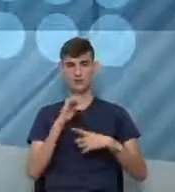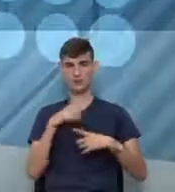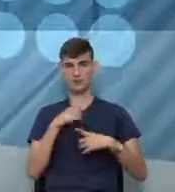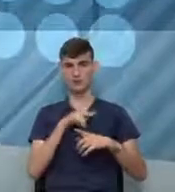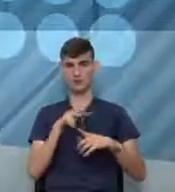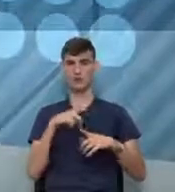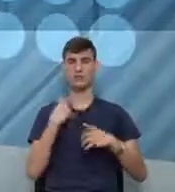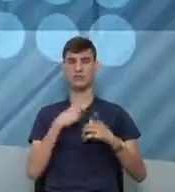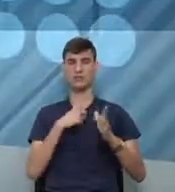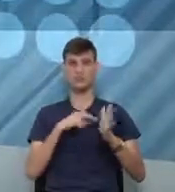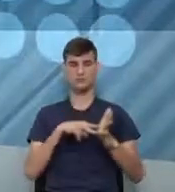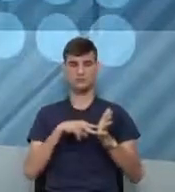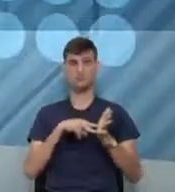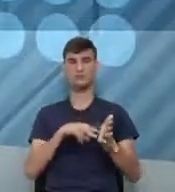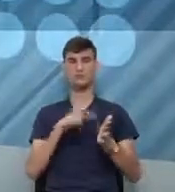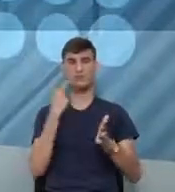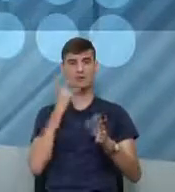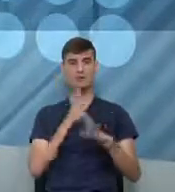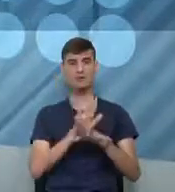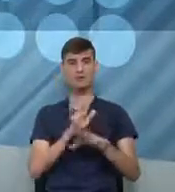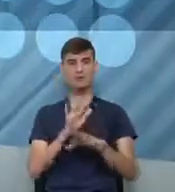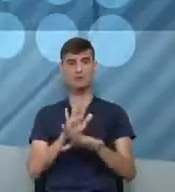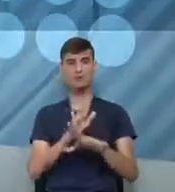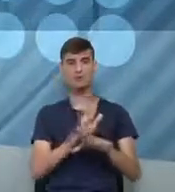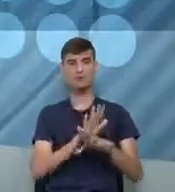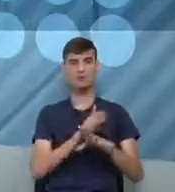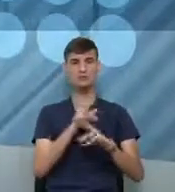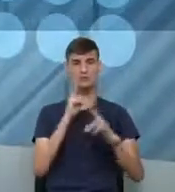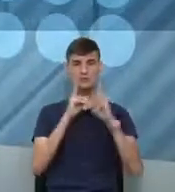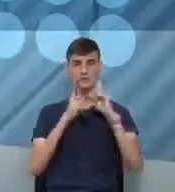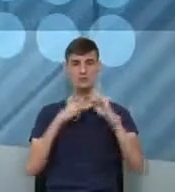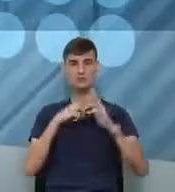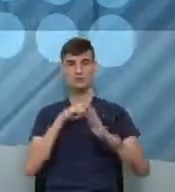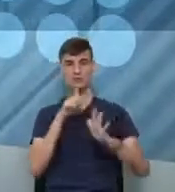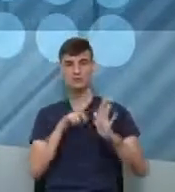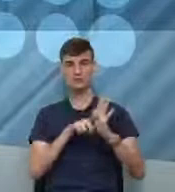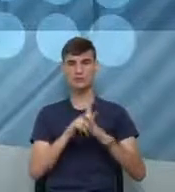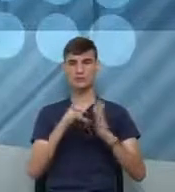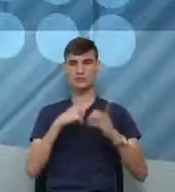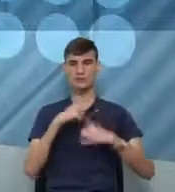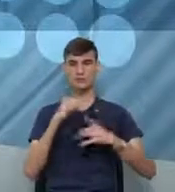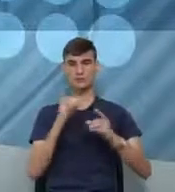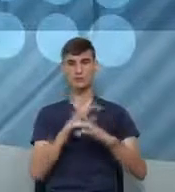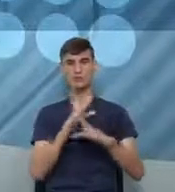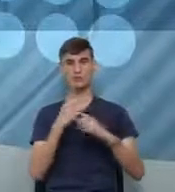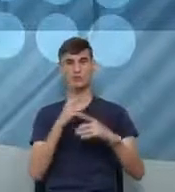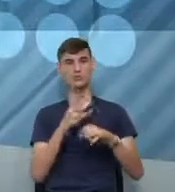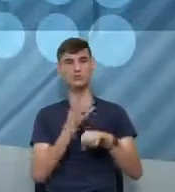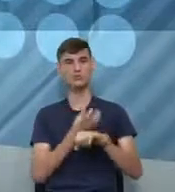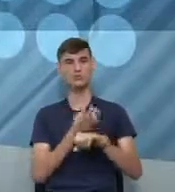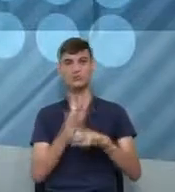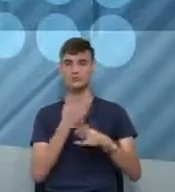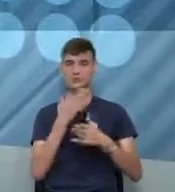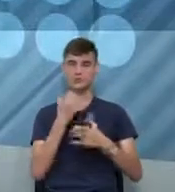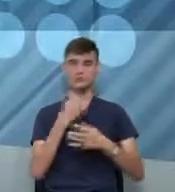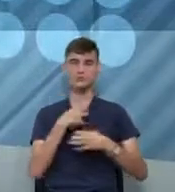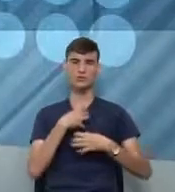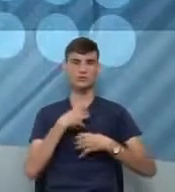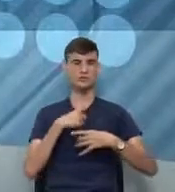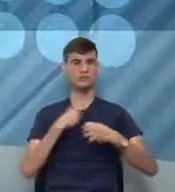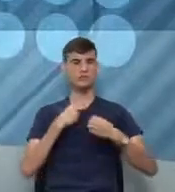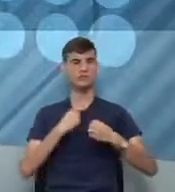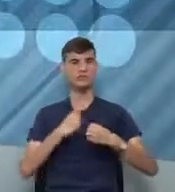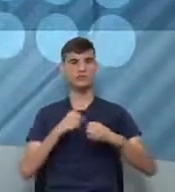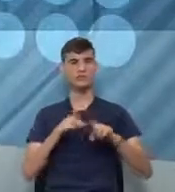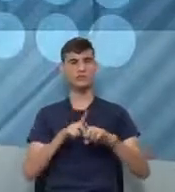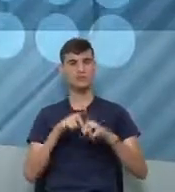estamos à disposição para ajudá-lo aí, que você não tenha dúvidas e consiga terminar a disciplina da melhor forma